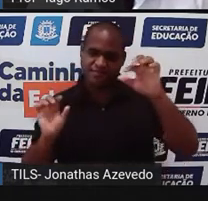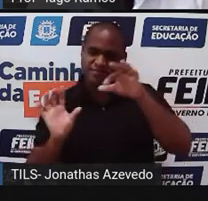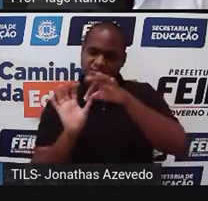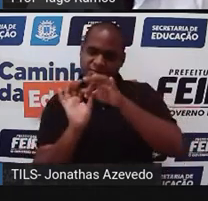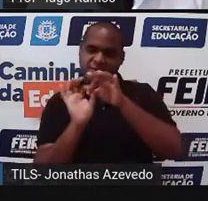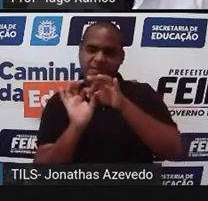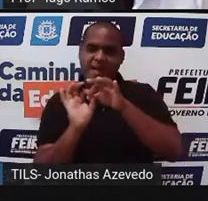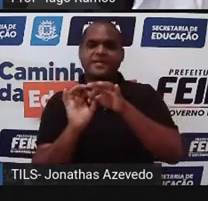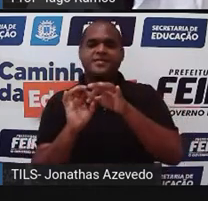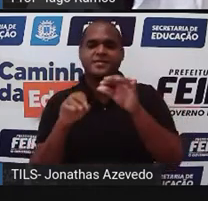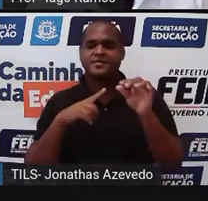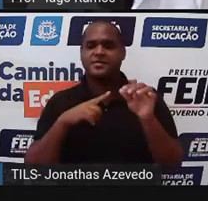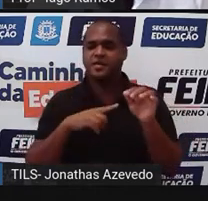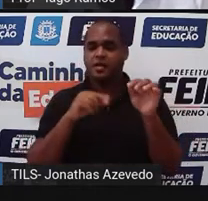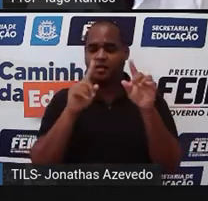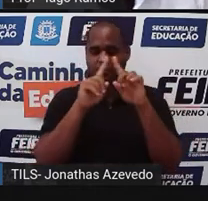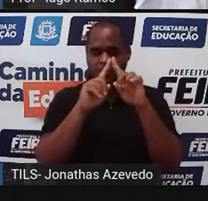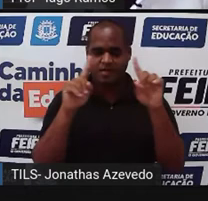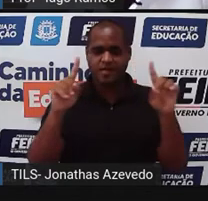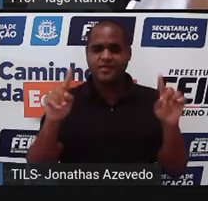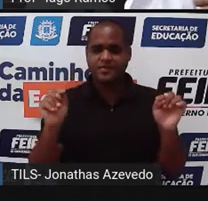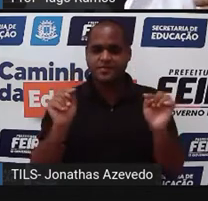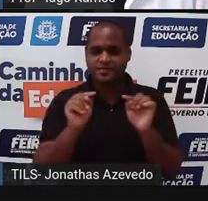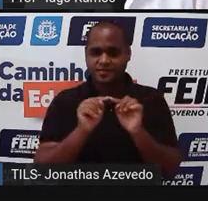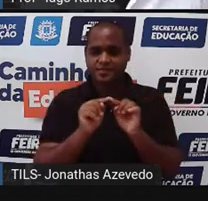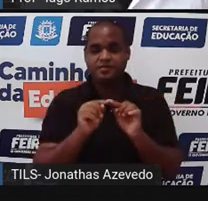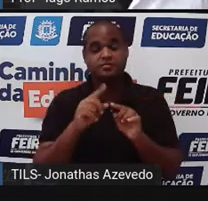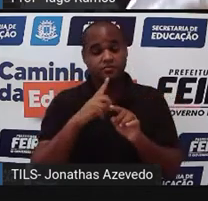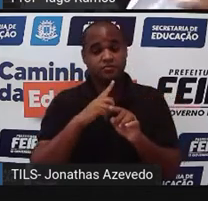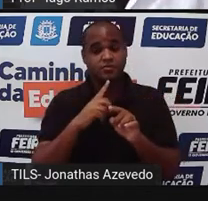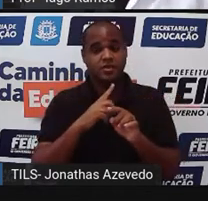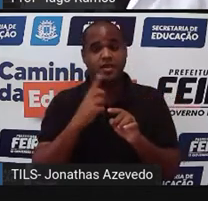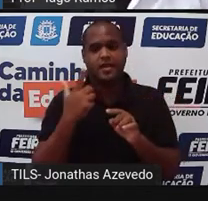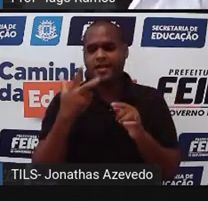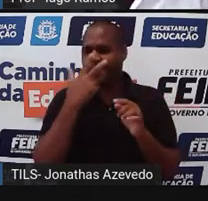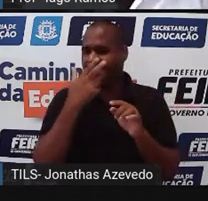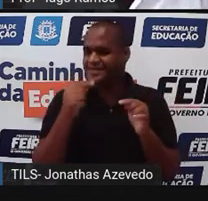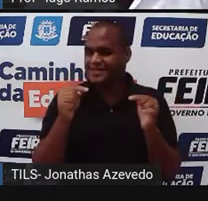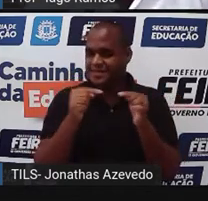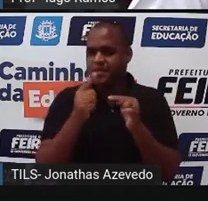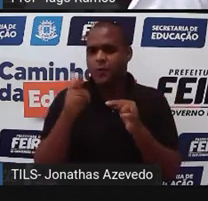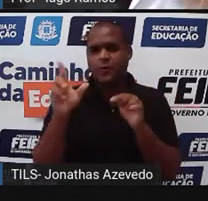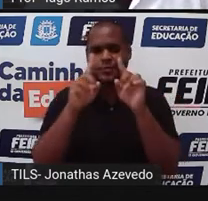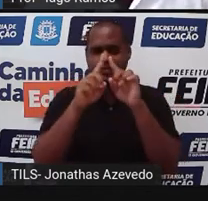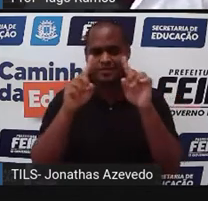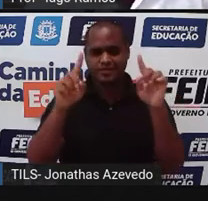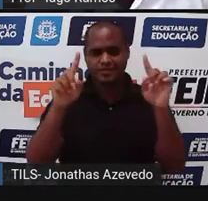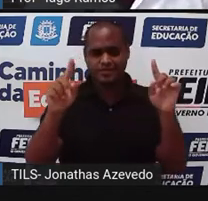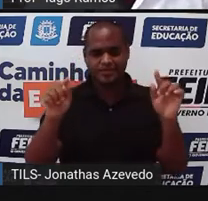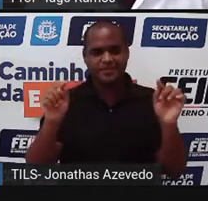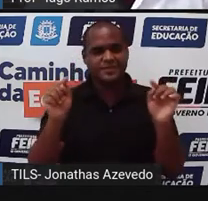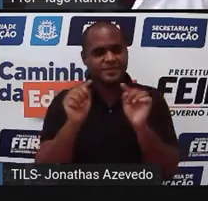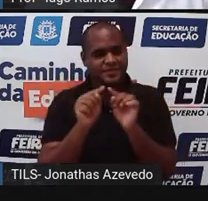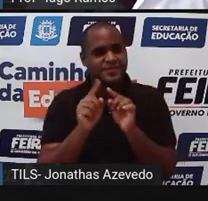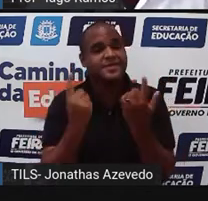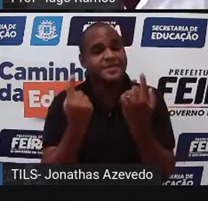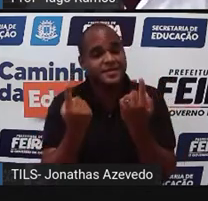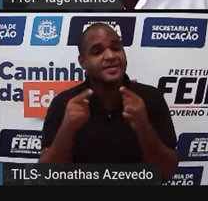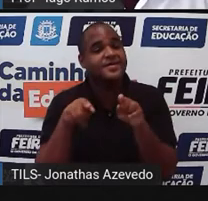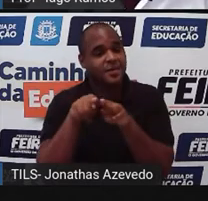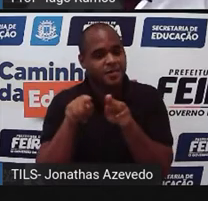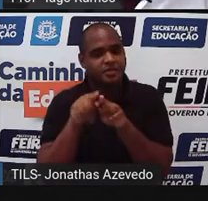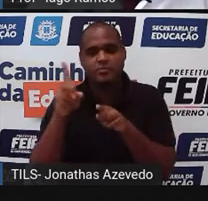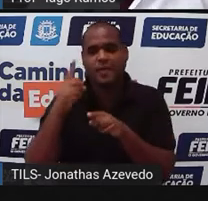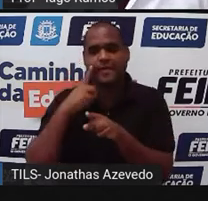com quadrados e retângulos porque quadrados e retângulos são paralelogramos uma forma de calcular a área de